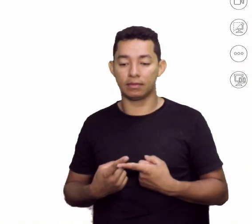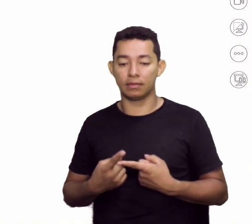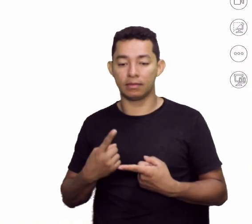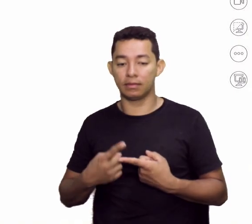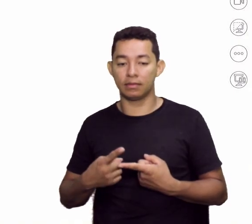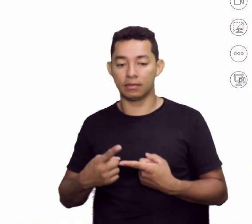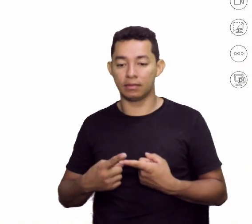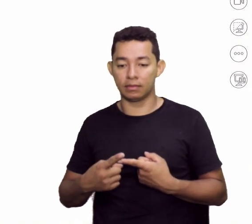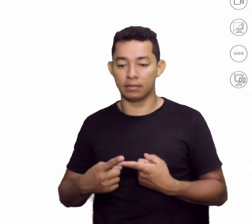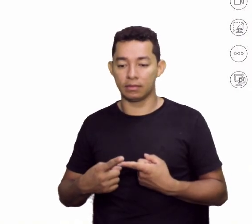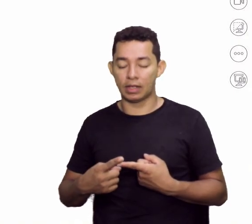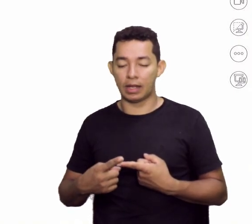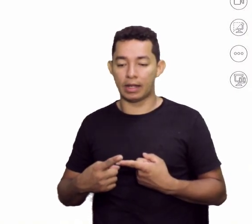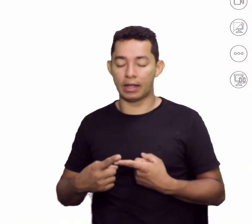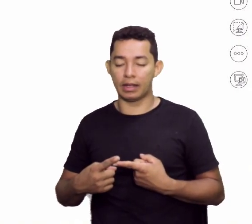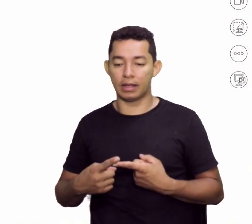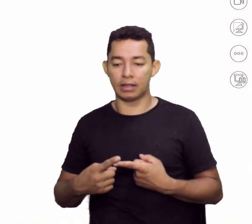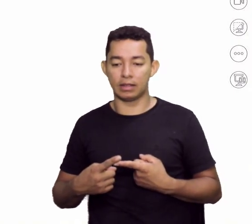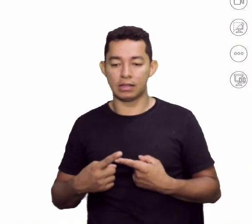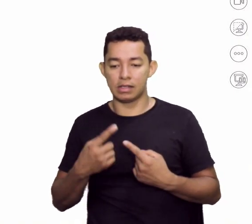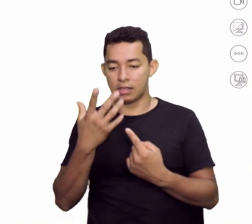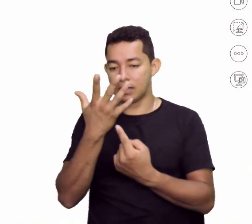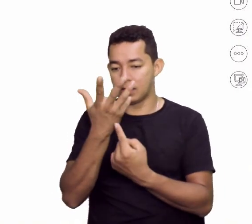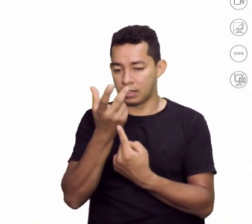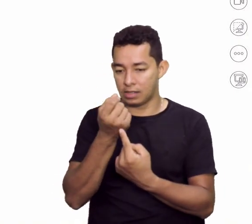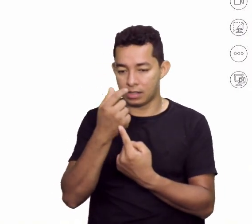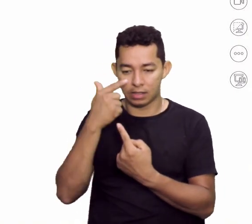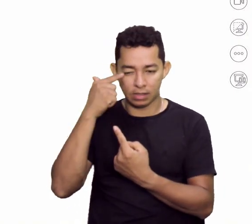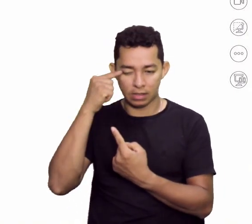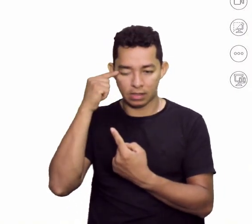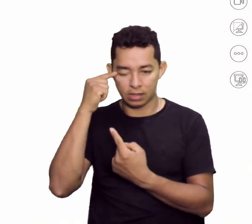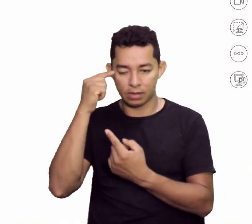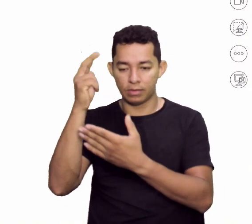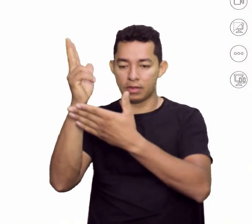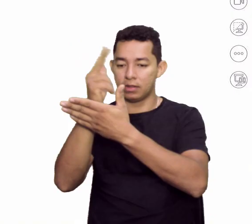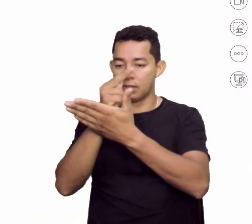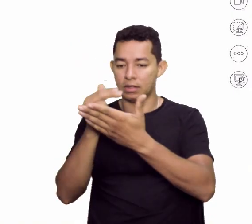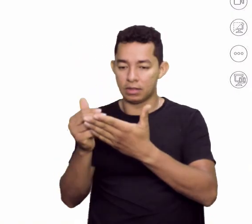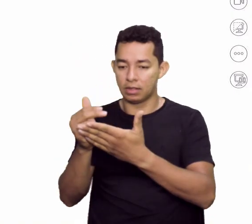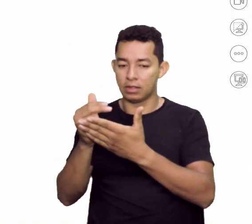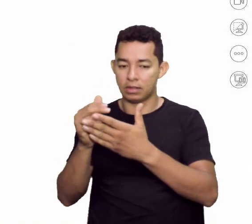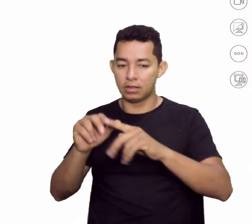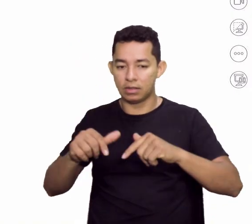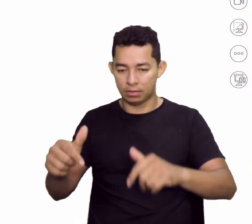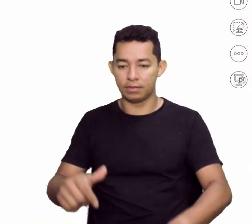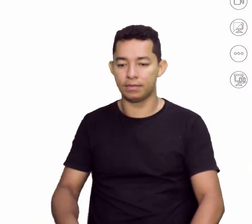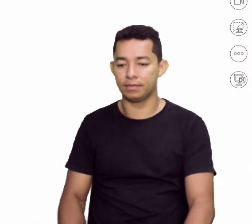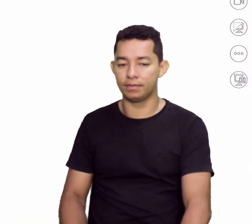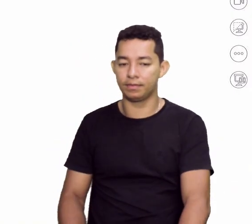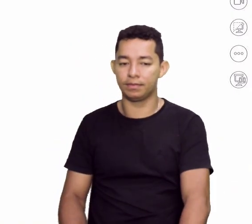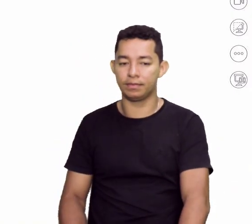naquela arte japonesa, né, nos desenhos, né, animados,